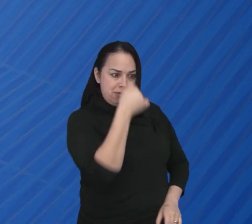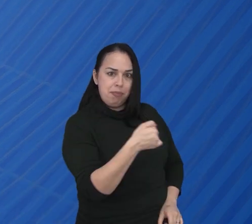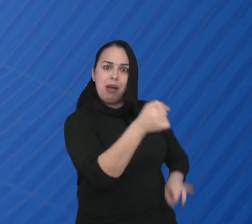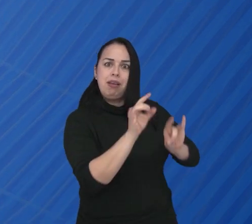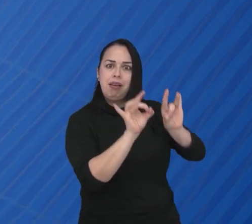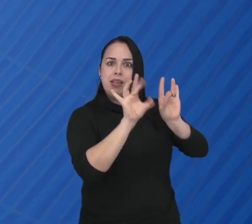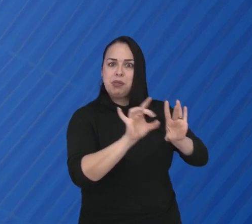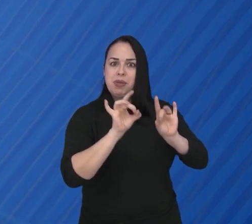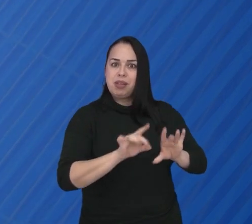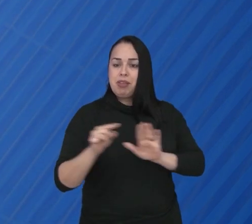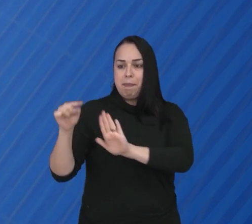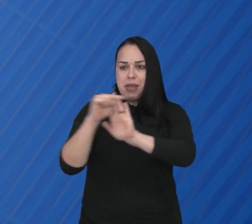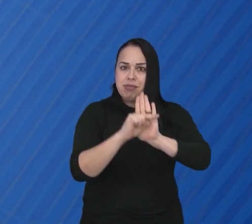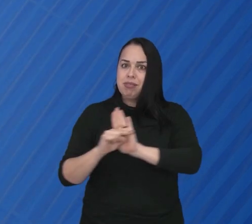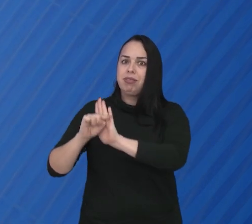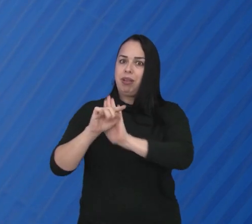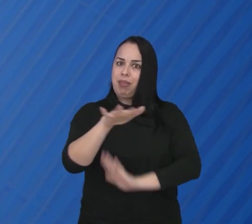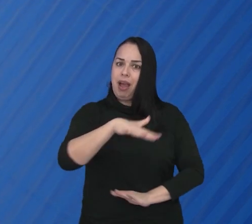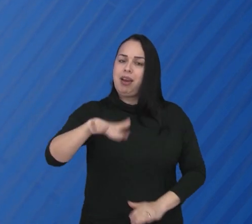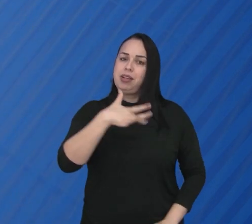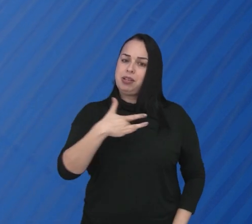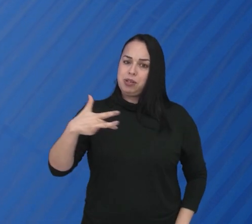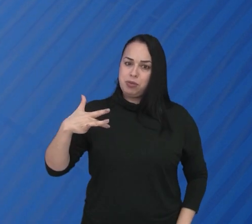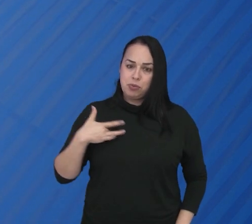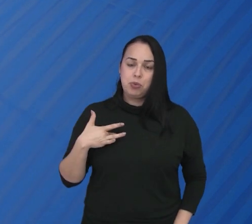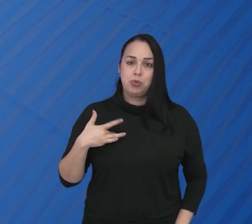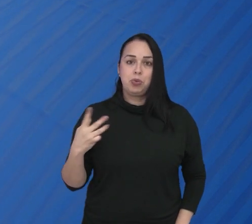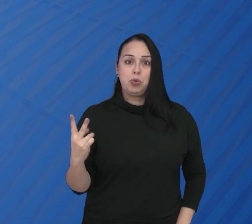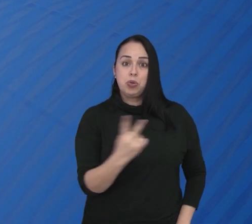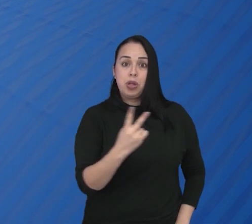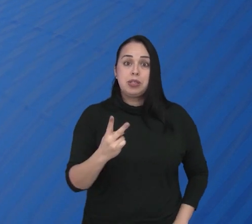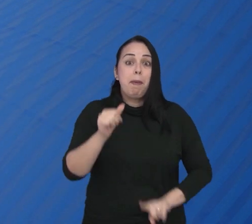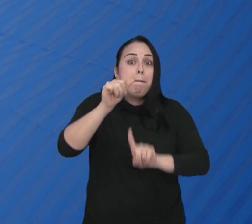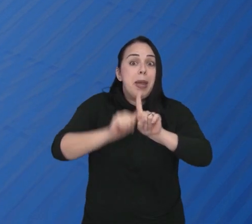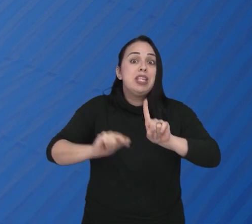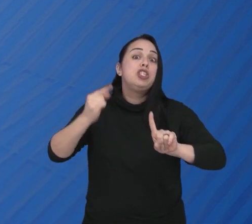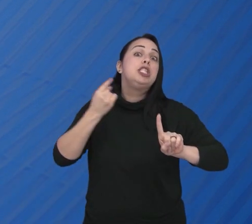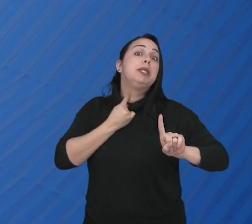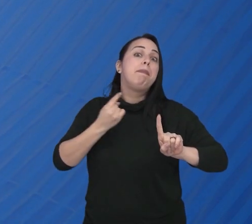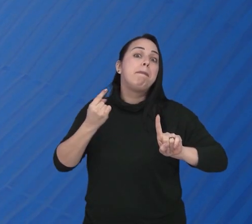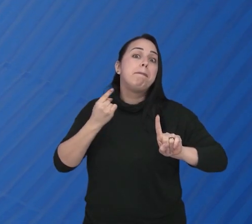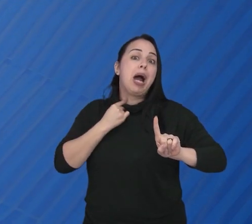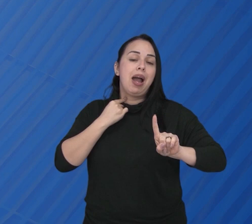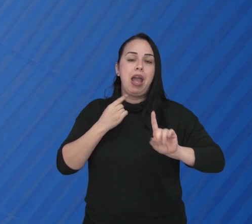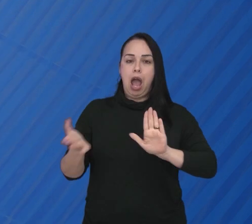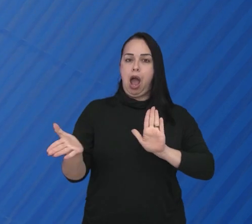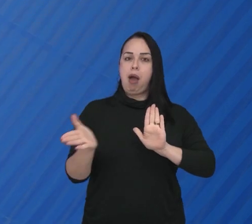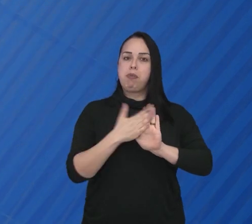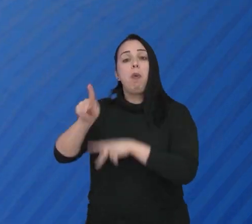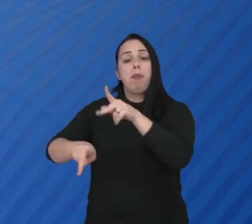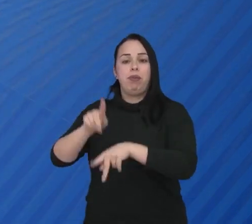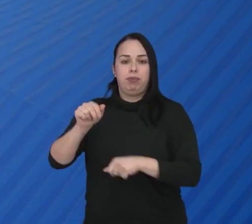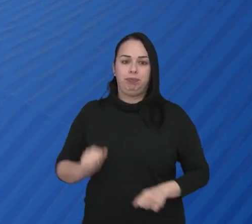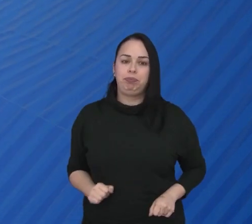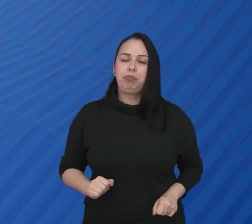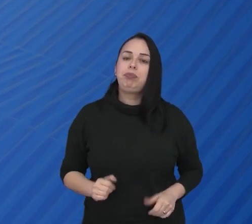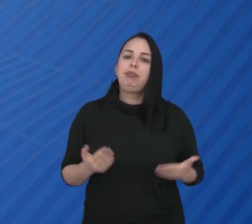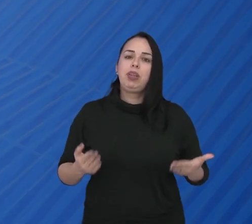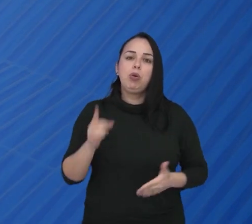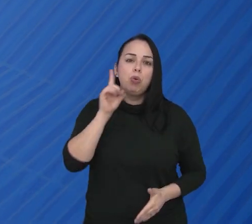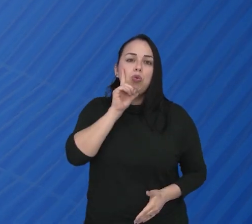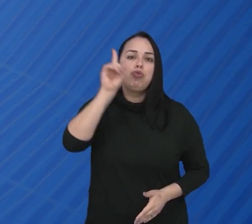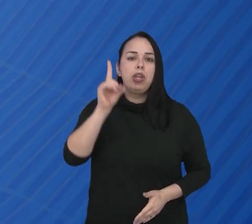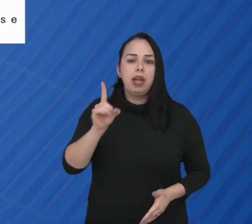cidade o Dia e a Semana Municipal da Pesquisa Clínica, ambos realizados no mês de maio. De acordo